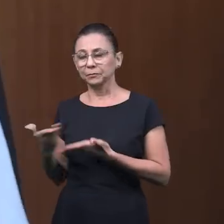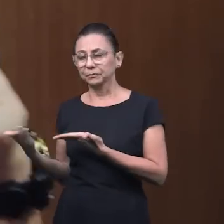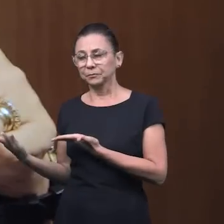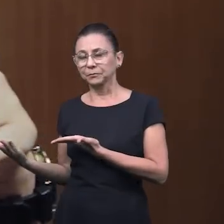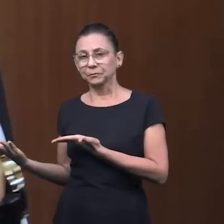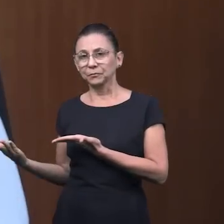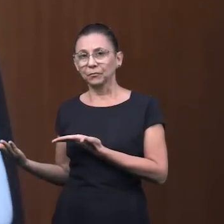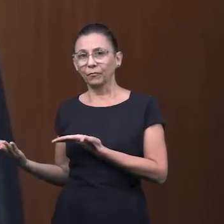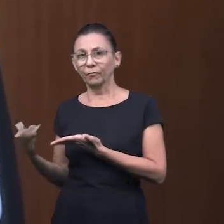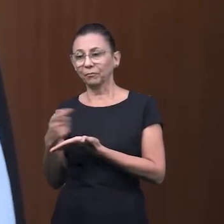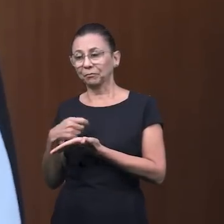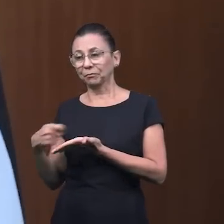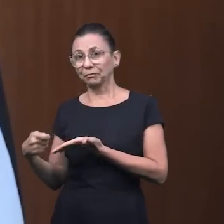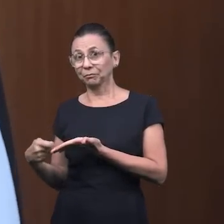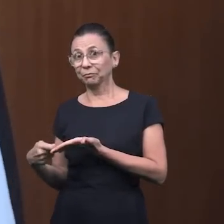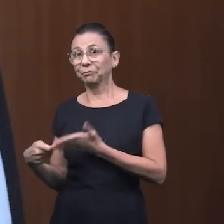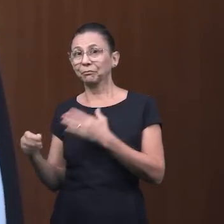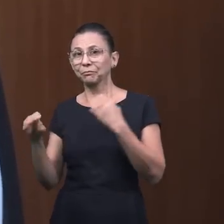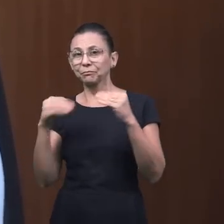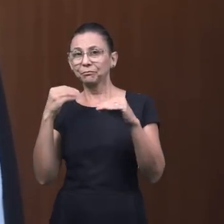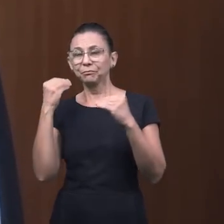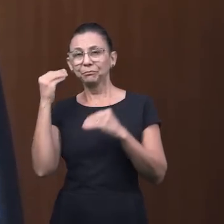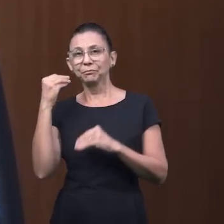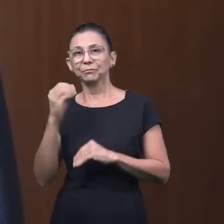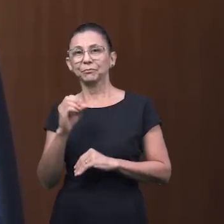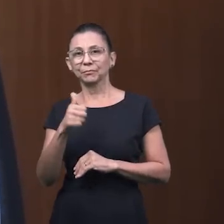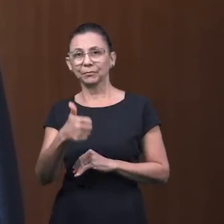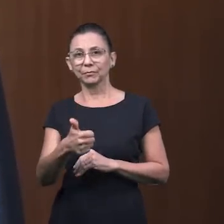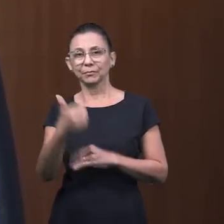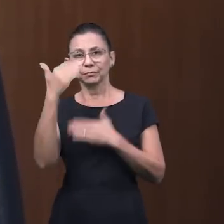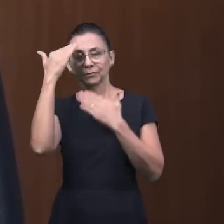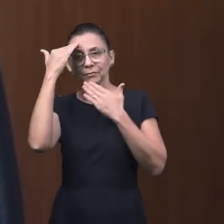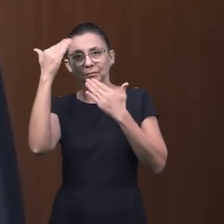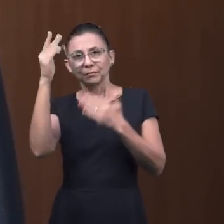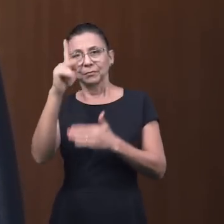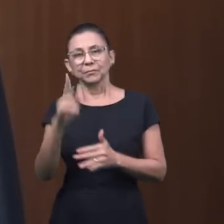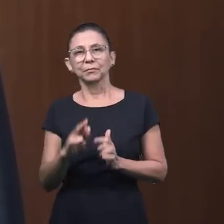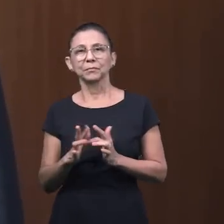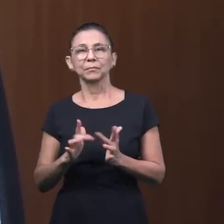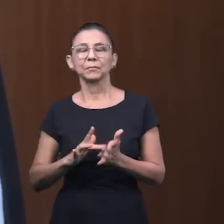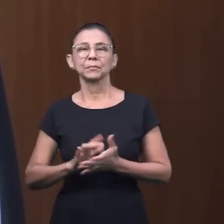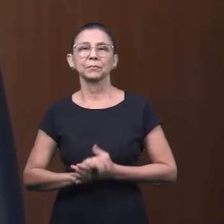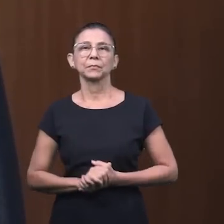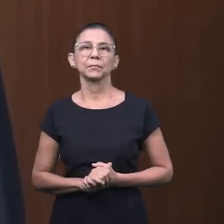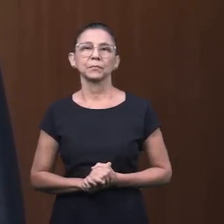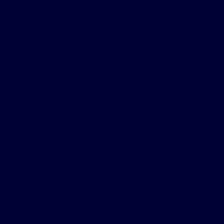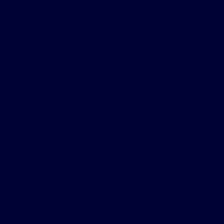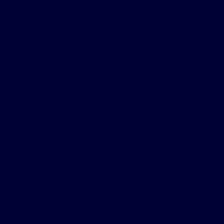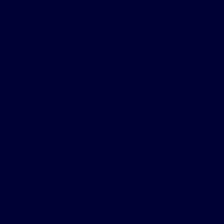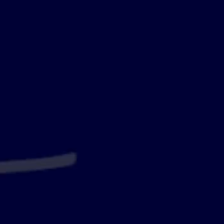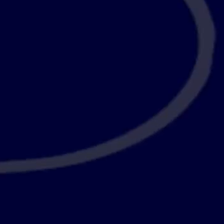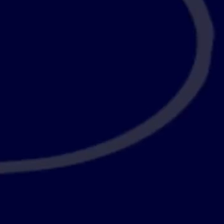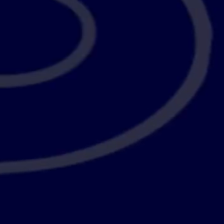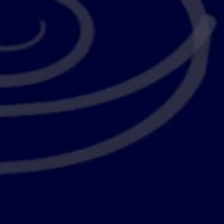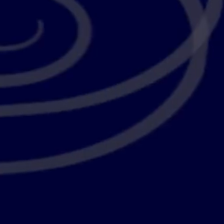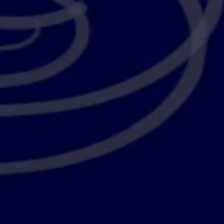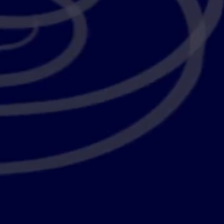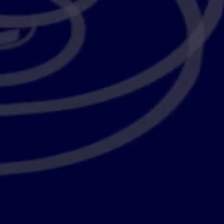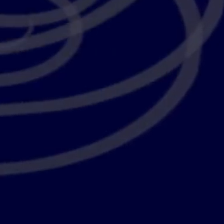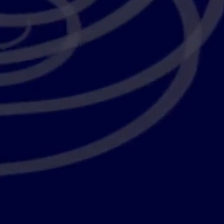sua tela, anota e envia a sua experiência, tá bom? Obrigada, a paz do Senhor.